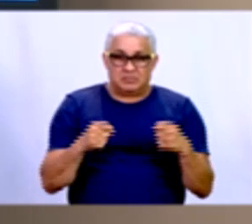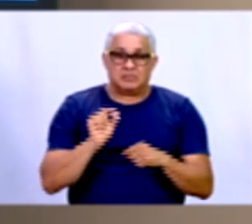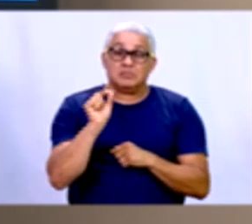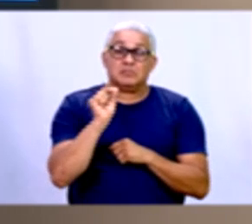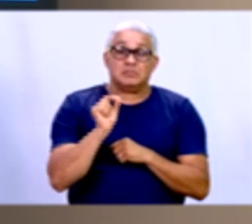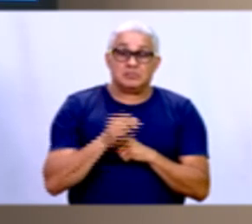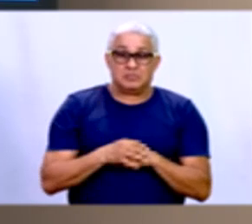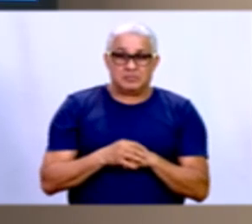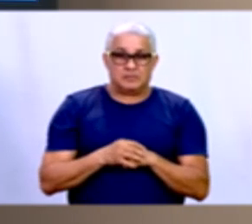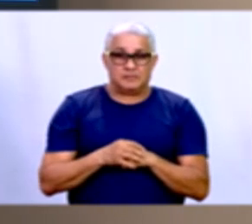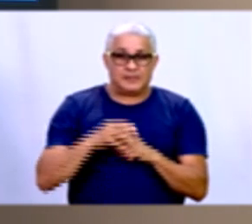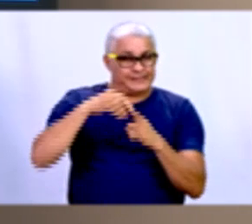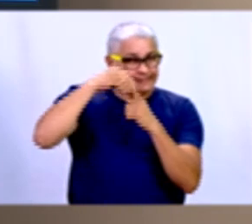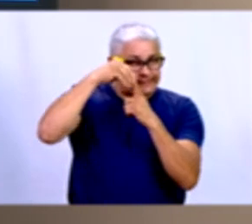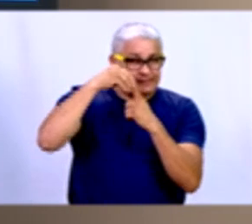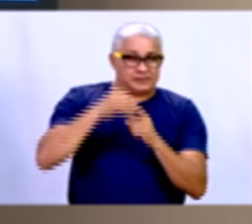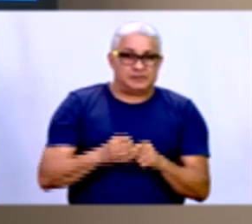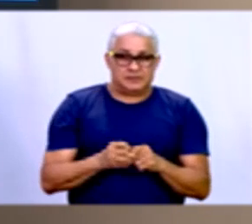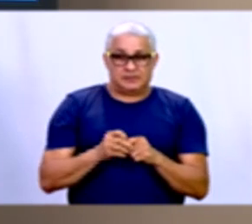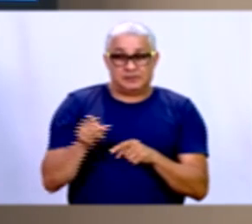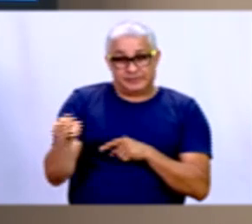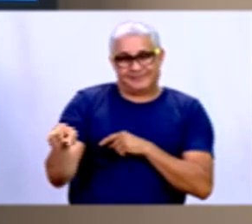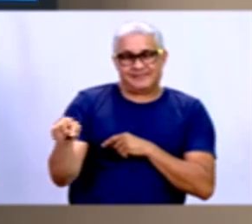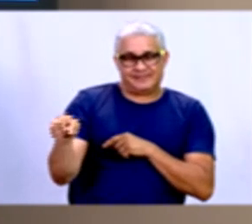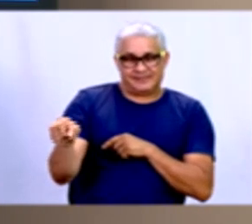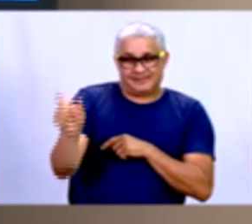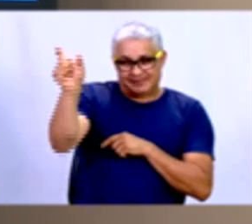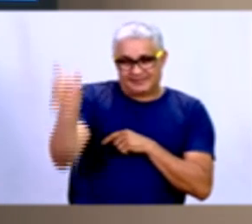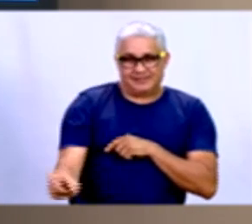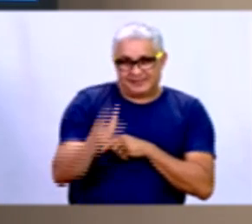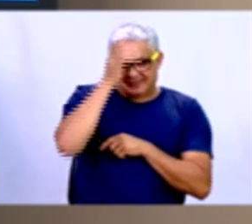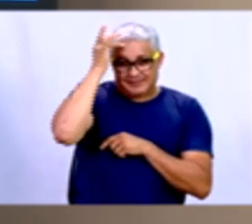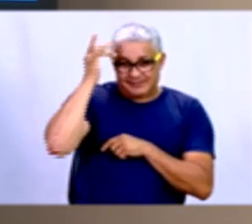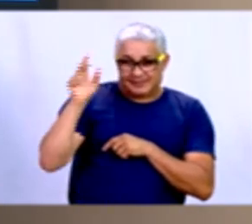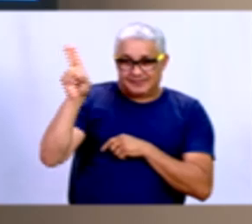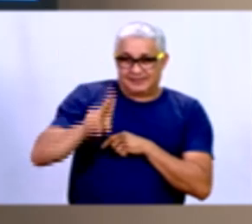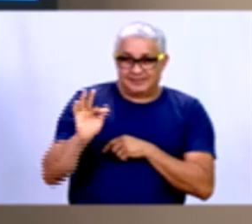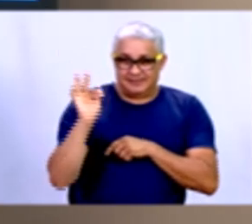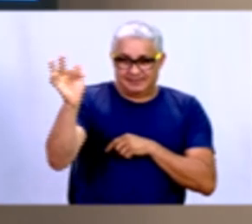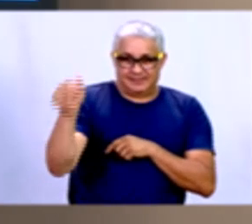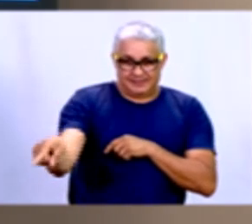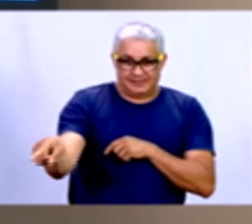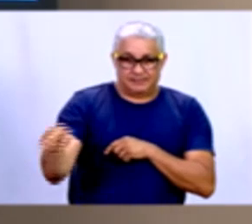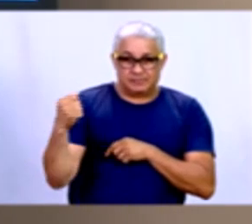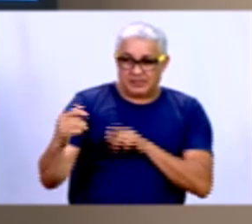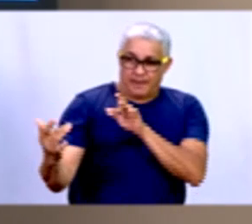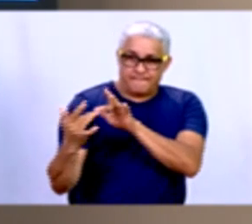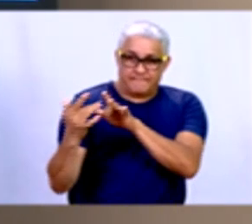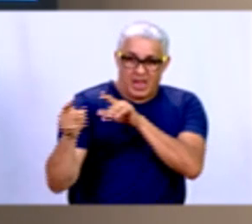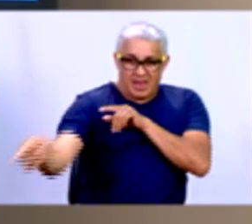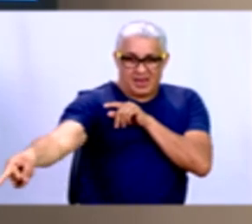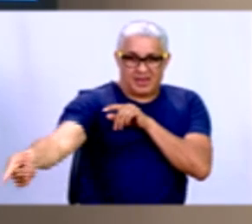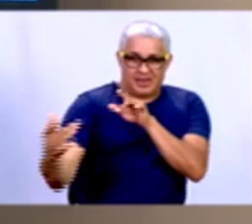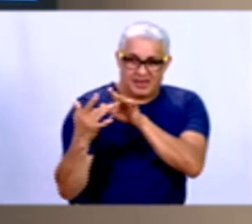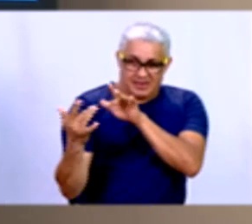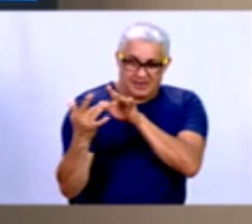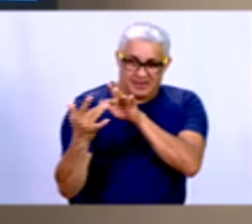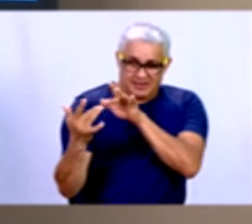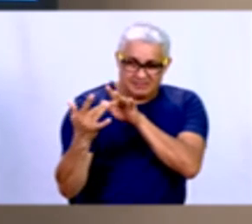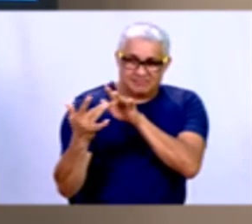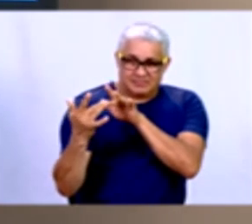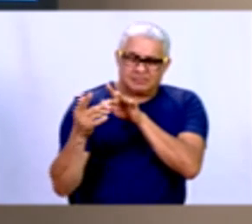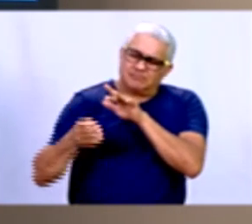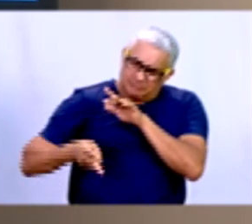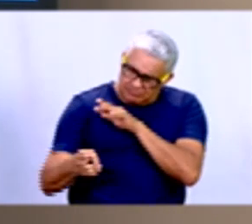quem? Principalmente do usuário que vai utilizar esse sistema. Nós precisamos estar em contato com ele, nós precisamos estar